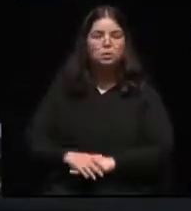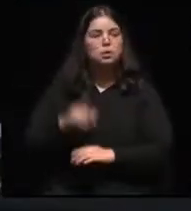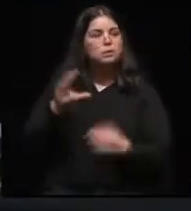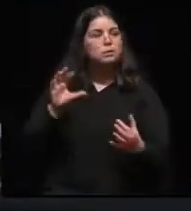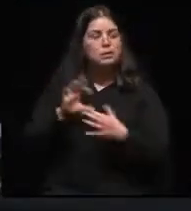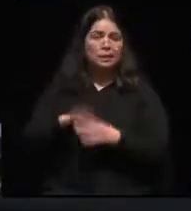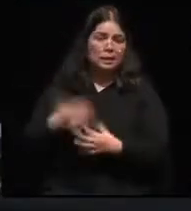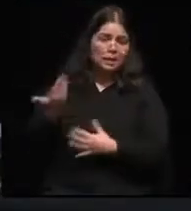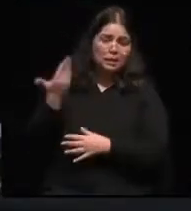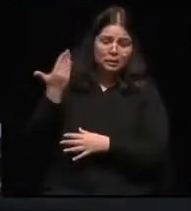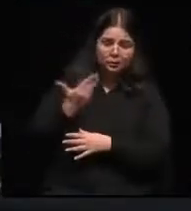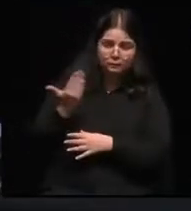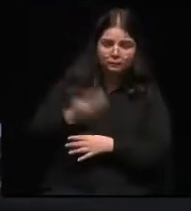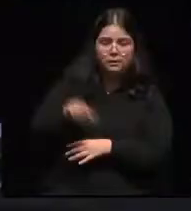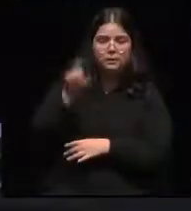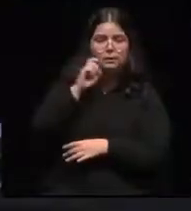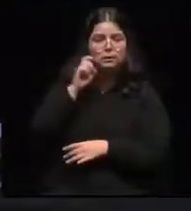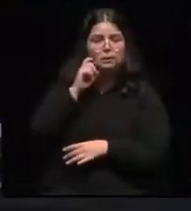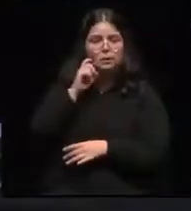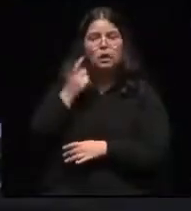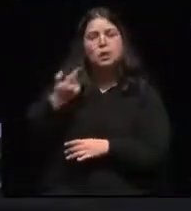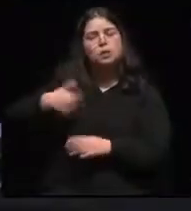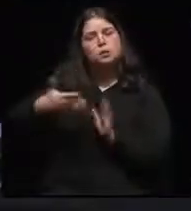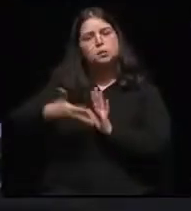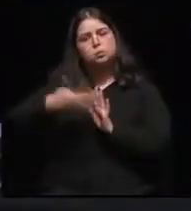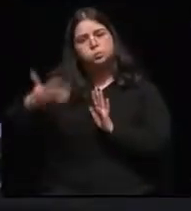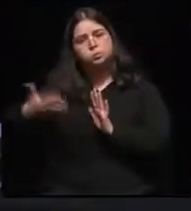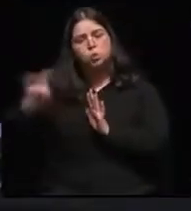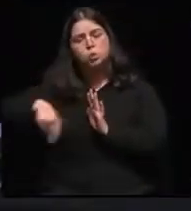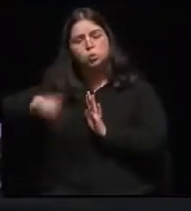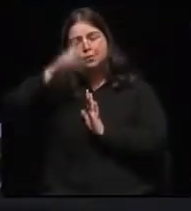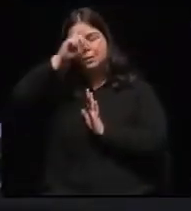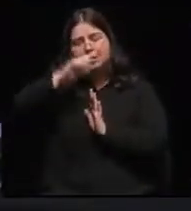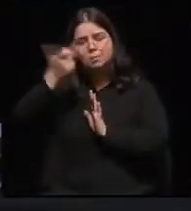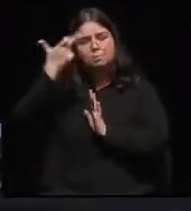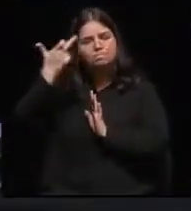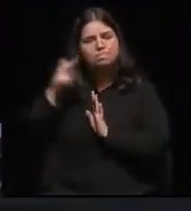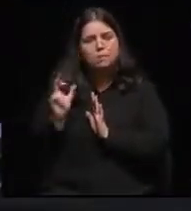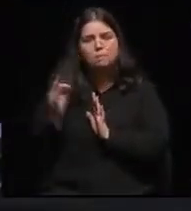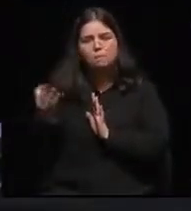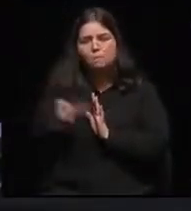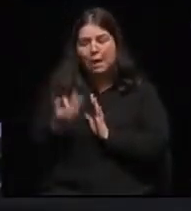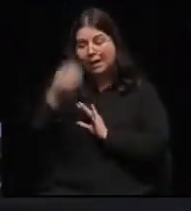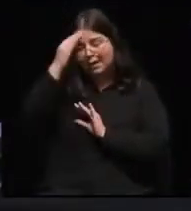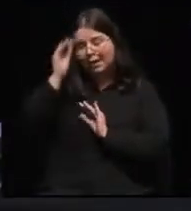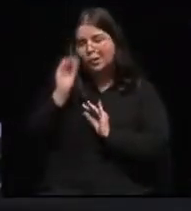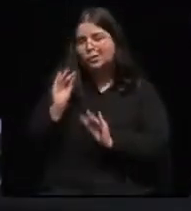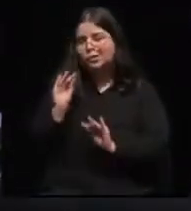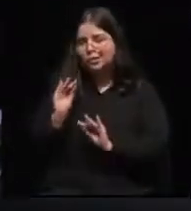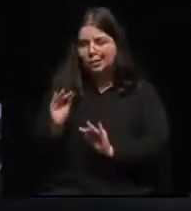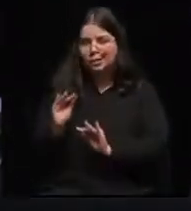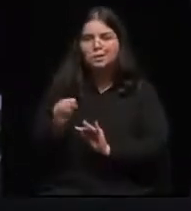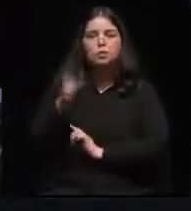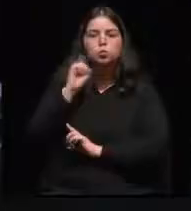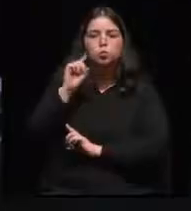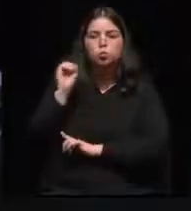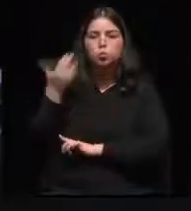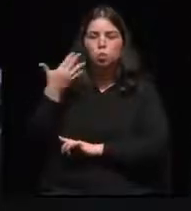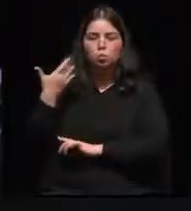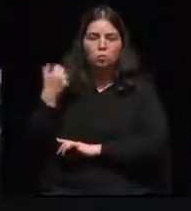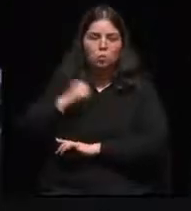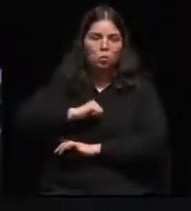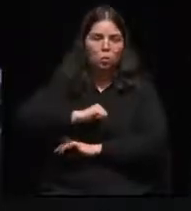de direitos é longo e não podemos esquecer o papel fundamental que a educação tem no combate à desinformação e